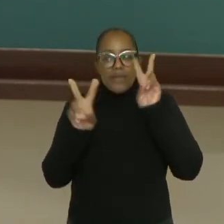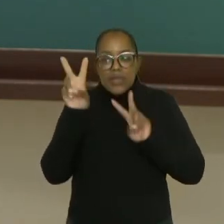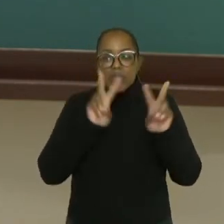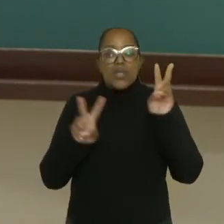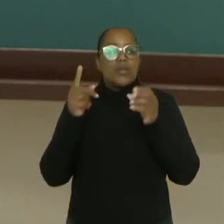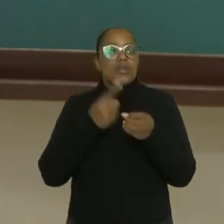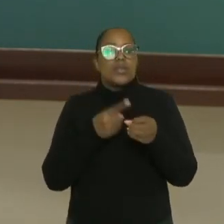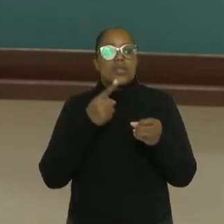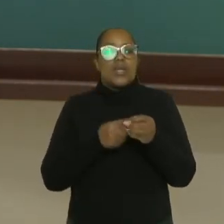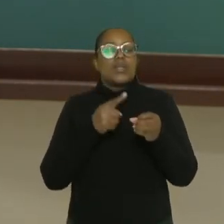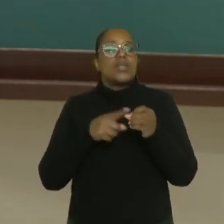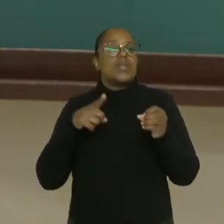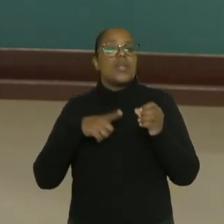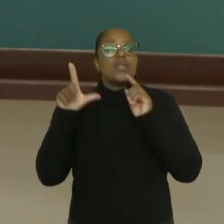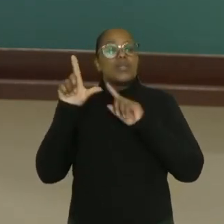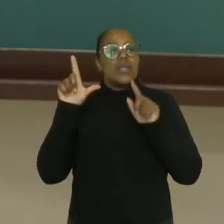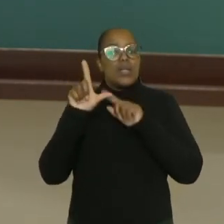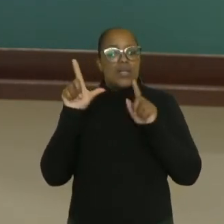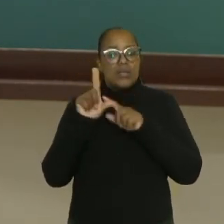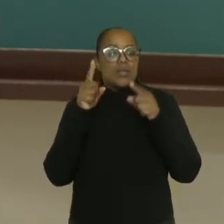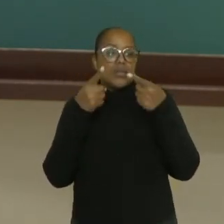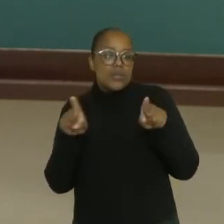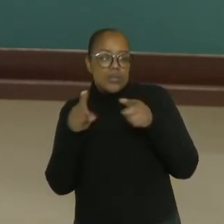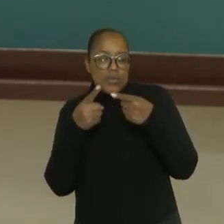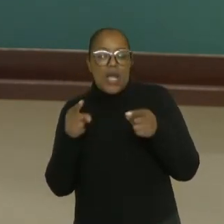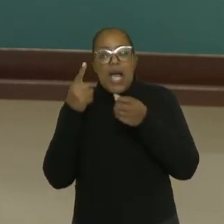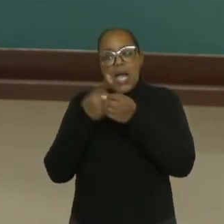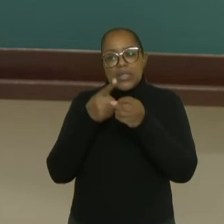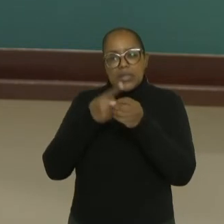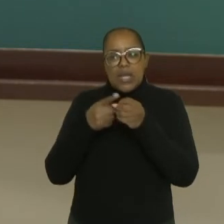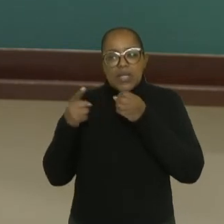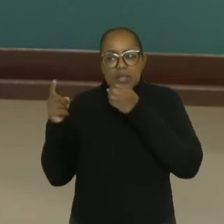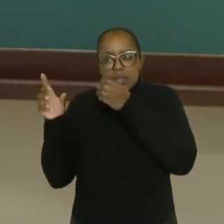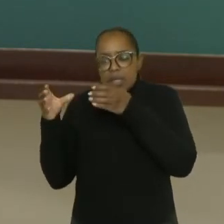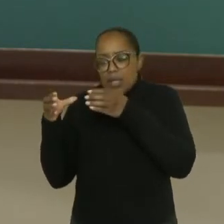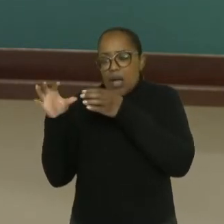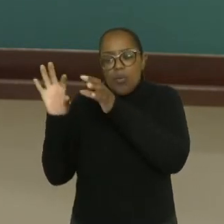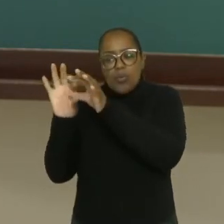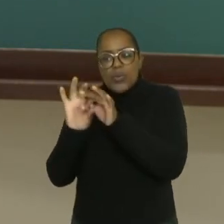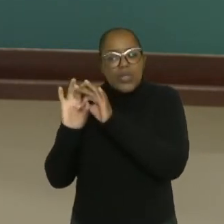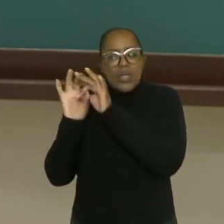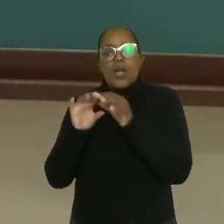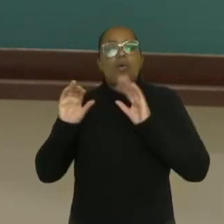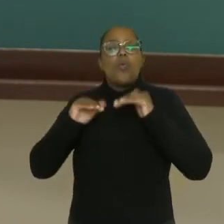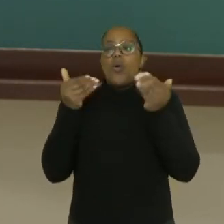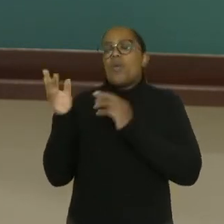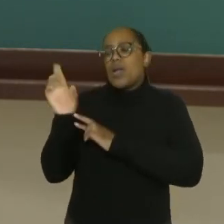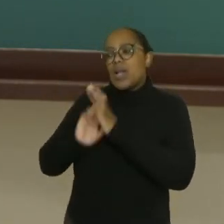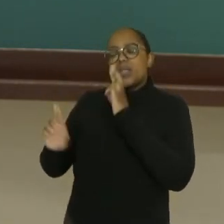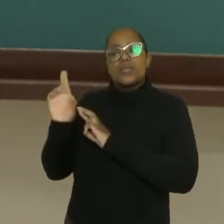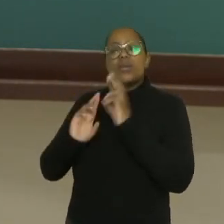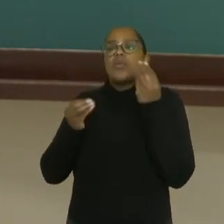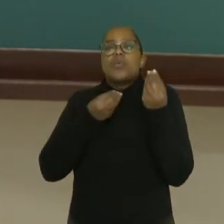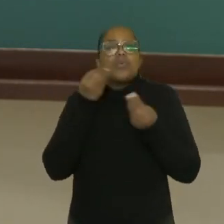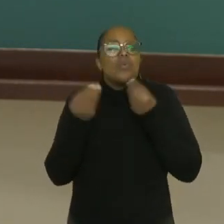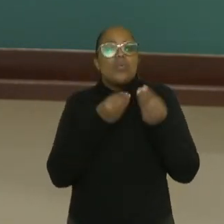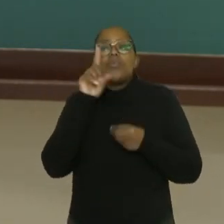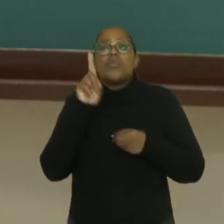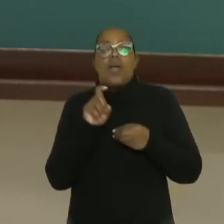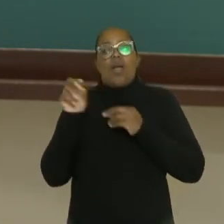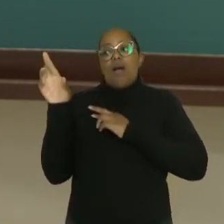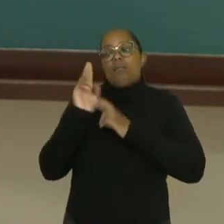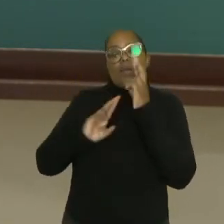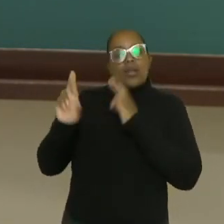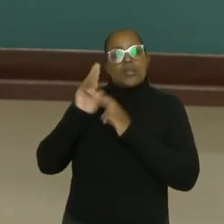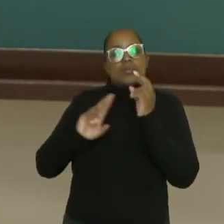nessa letra de música? A cidade se organiza em torno de que relações? Como elas são? Então, a partir dessa reflexão e do que